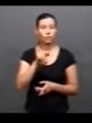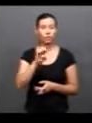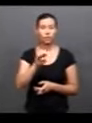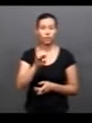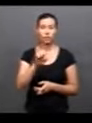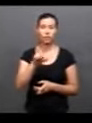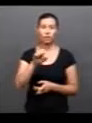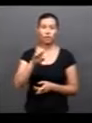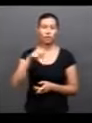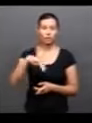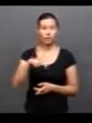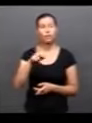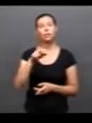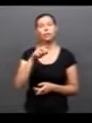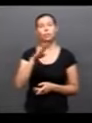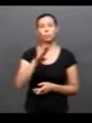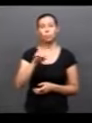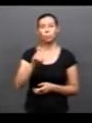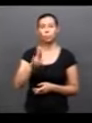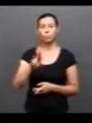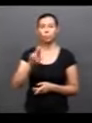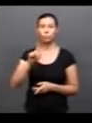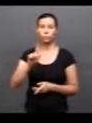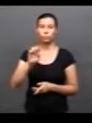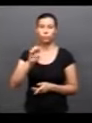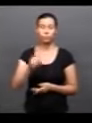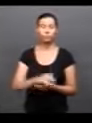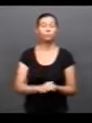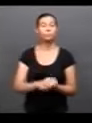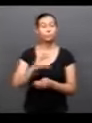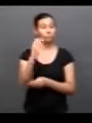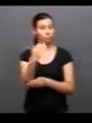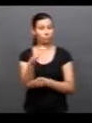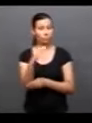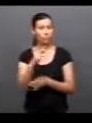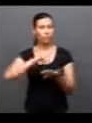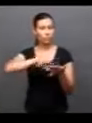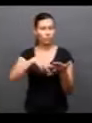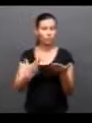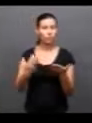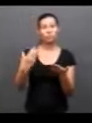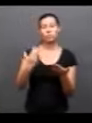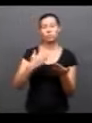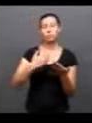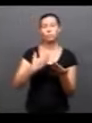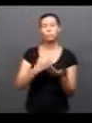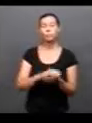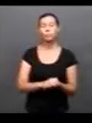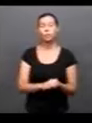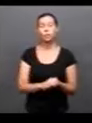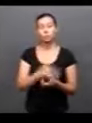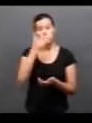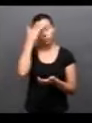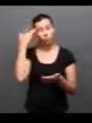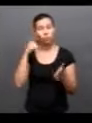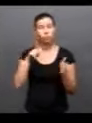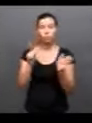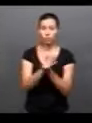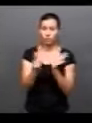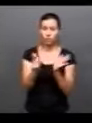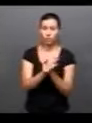que a ciência tem muitas especificidades, são muitas áreas, e para o jornalista que trabalha com jornalismo científico, ele